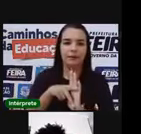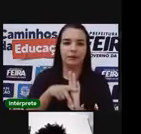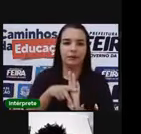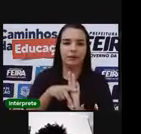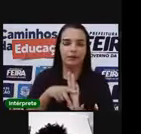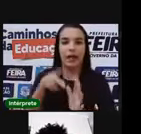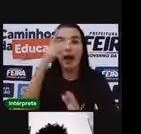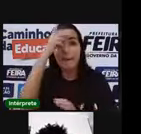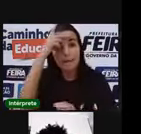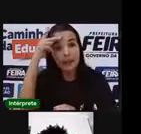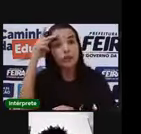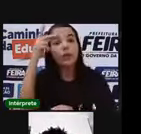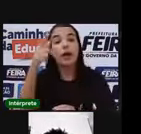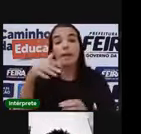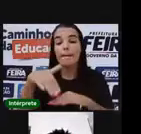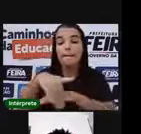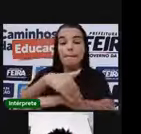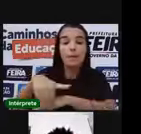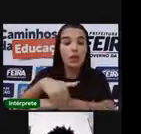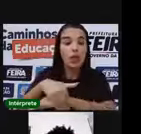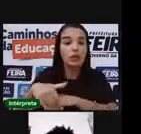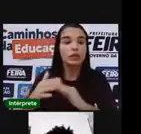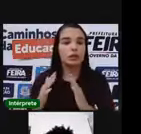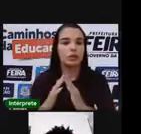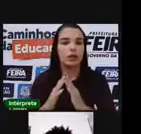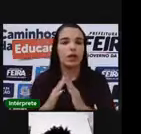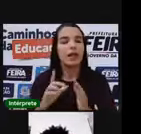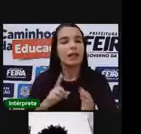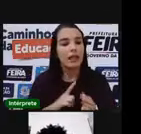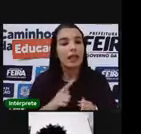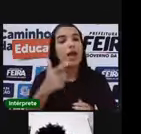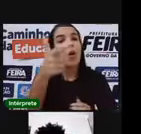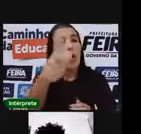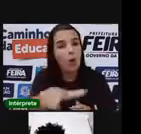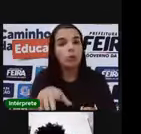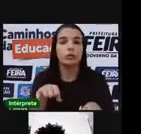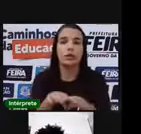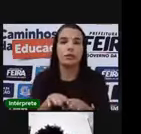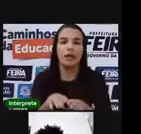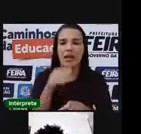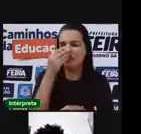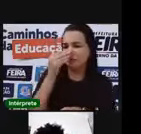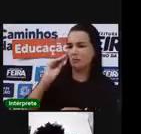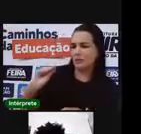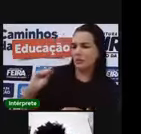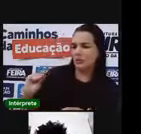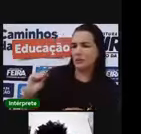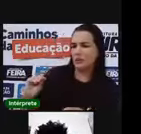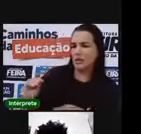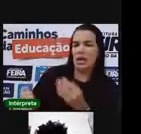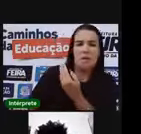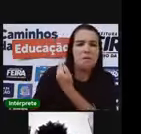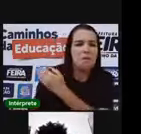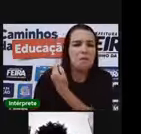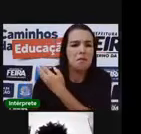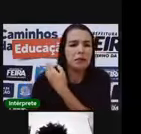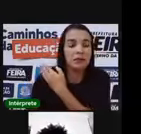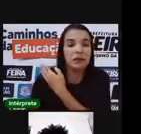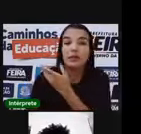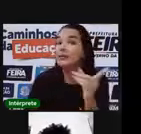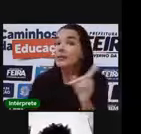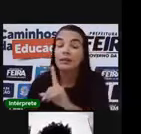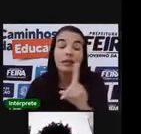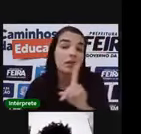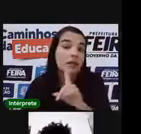na rua também é o outro. Ele não deve ser desprezado, excluído, abandonado socialmente, não é?